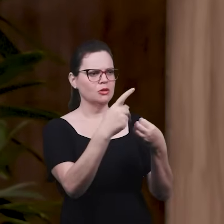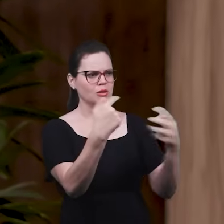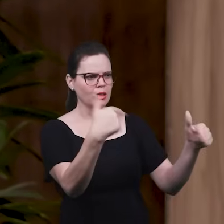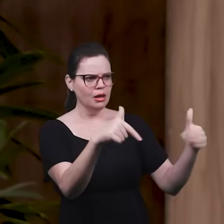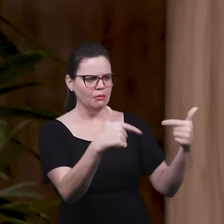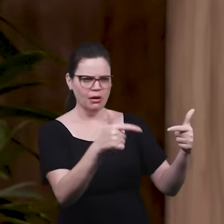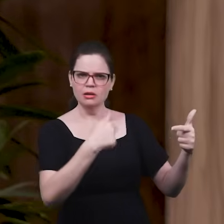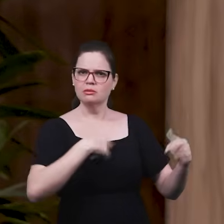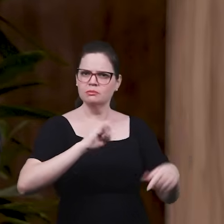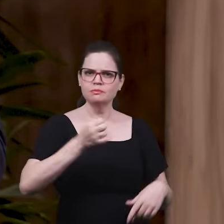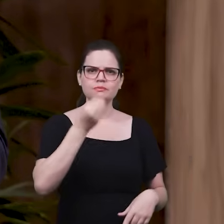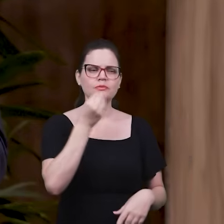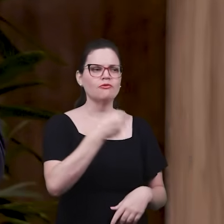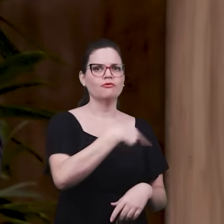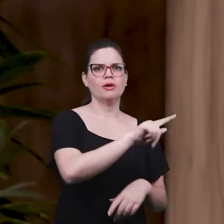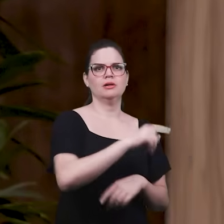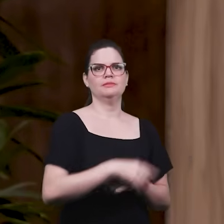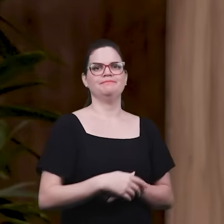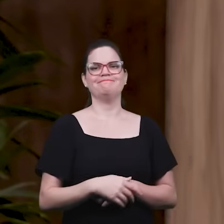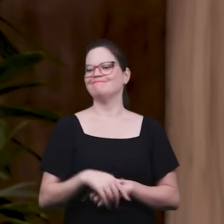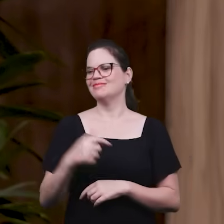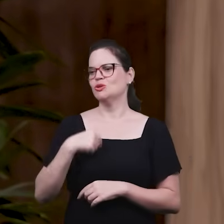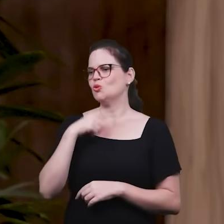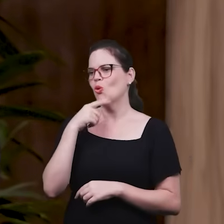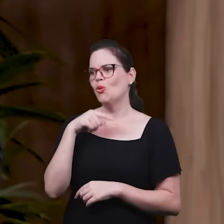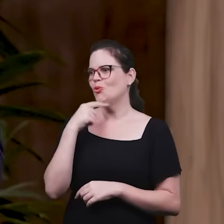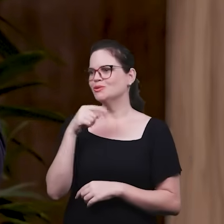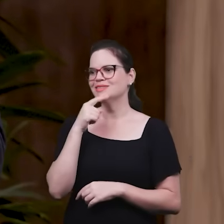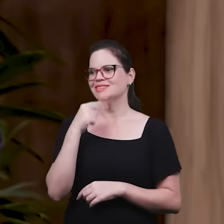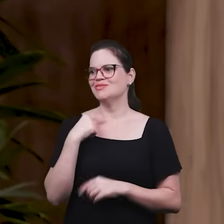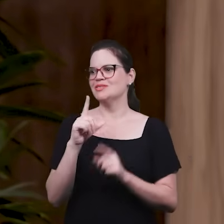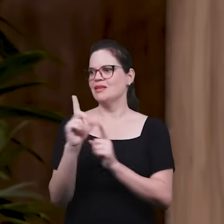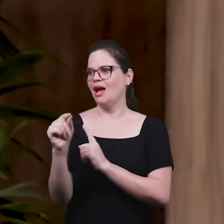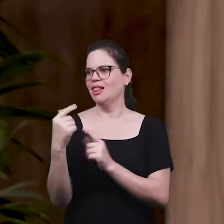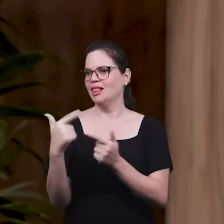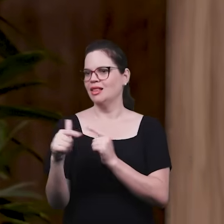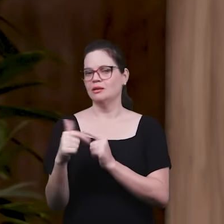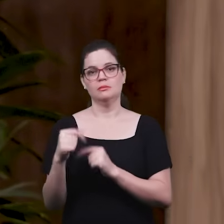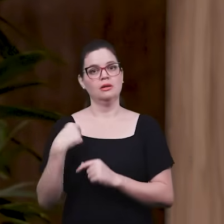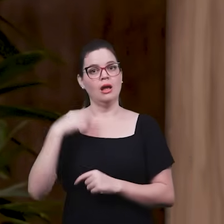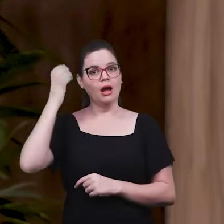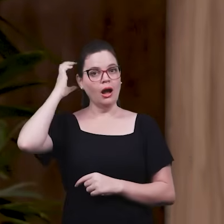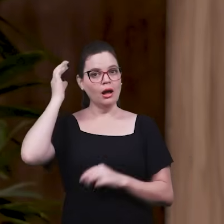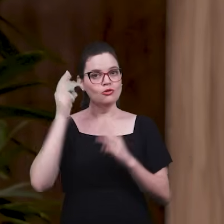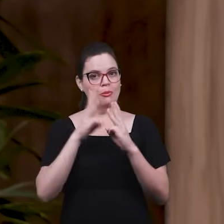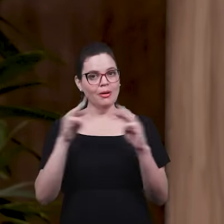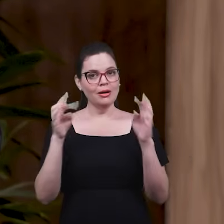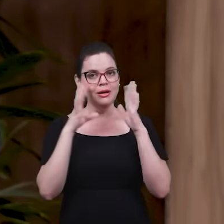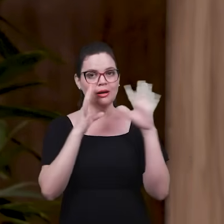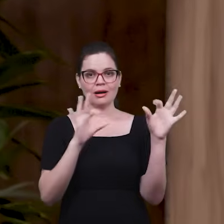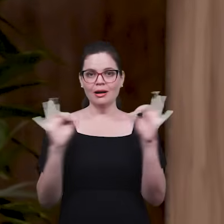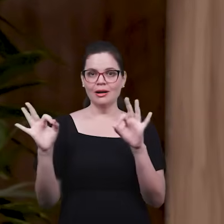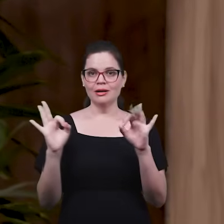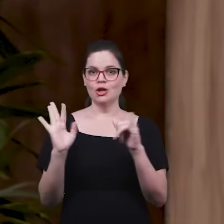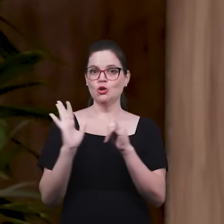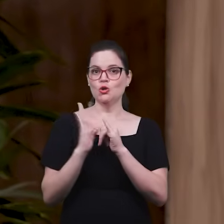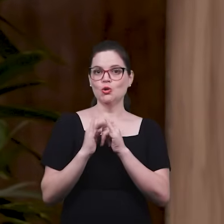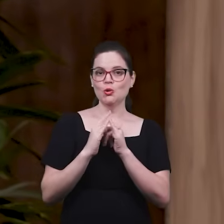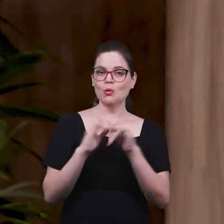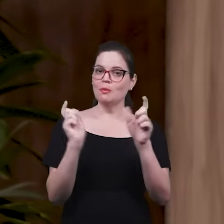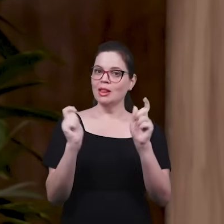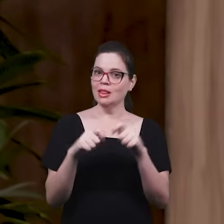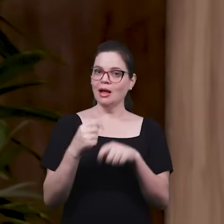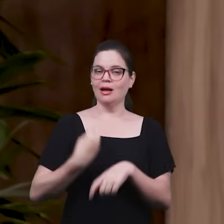de trabalho. Ah, pastor, eu não consigo sair do trabalho. Você vai ter a Rádio Manaim, vai ter o YouTube, você vai